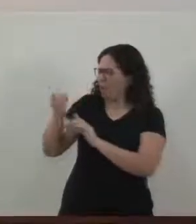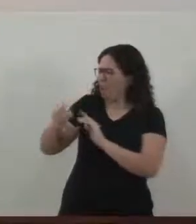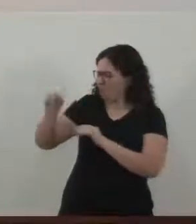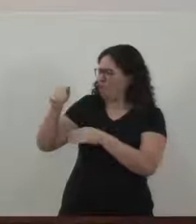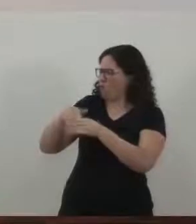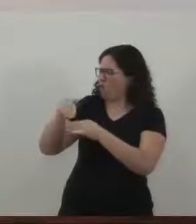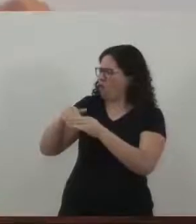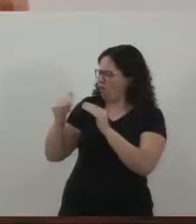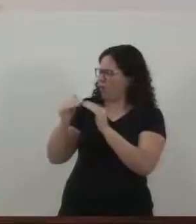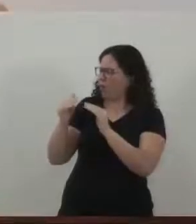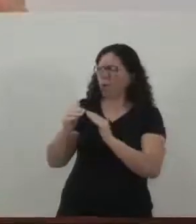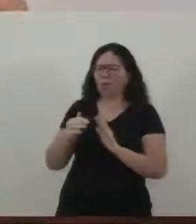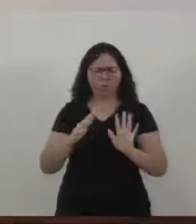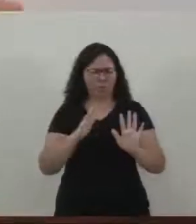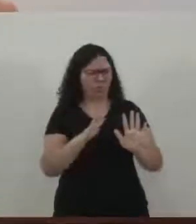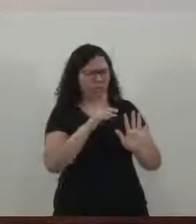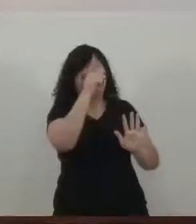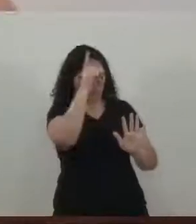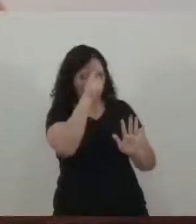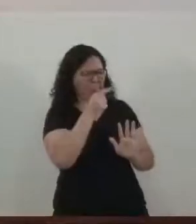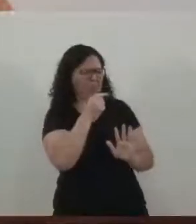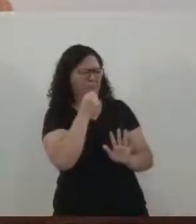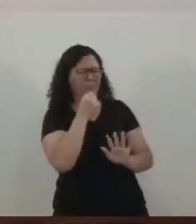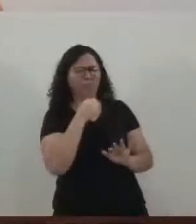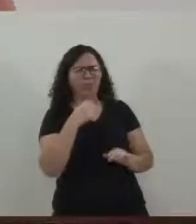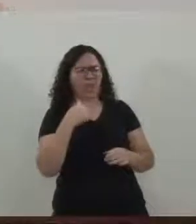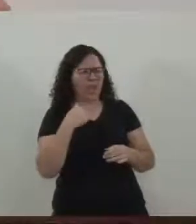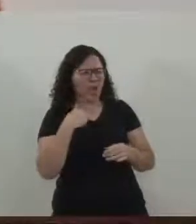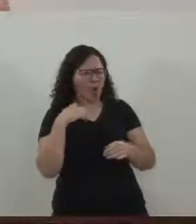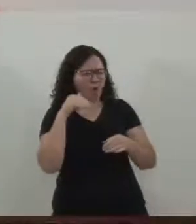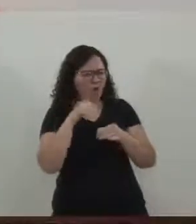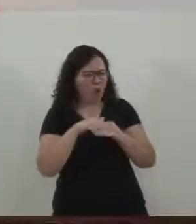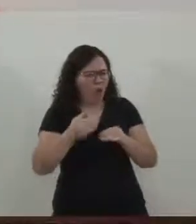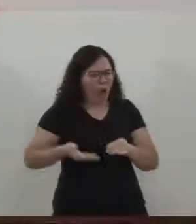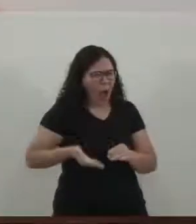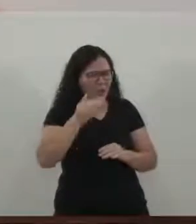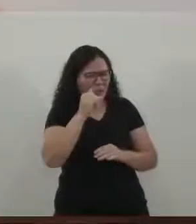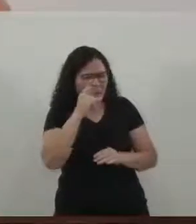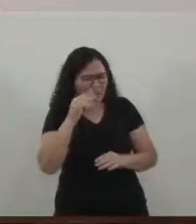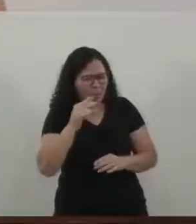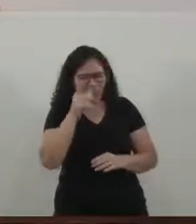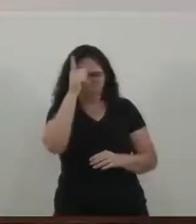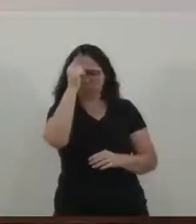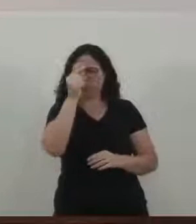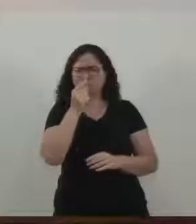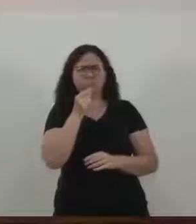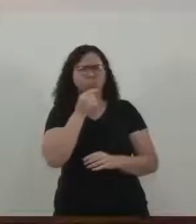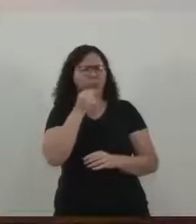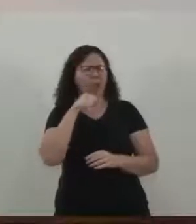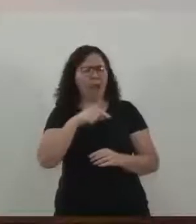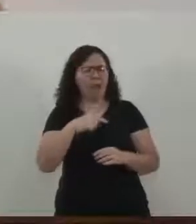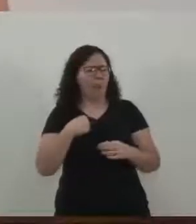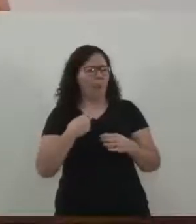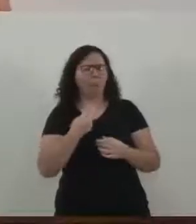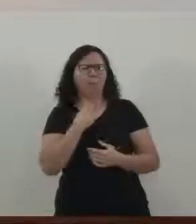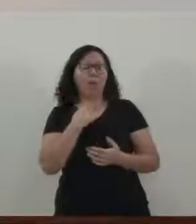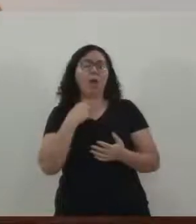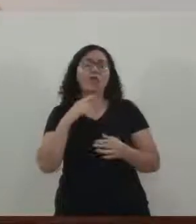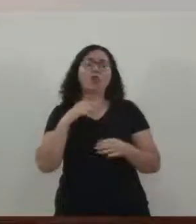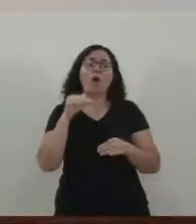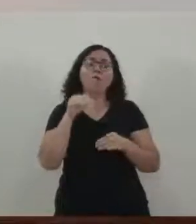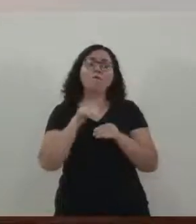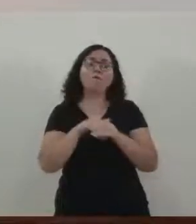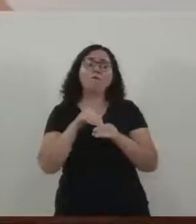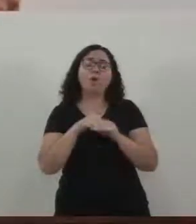errada. Nós nessa casa não votamos, nem temos poder para aumentar IPTU. Vocês sabem disso. O que nós votamos